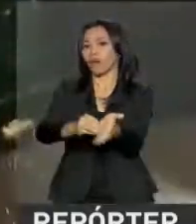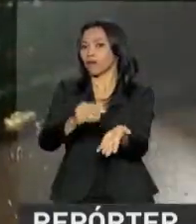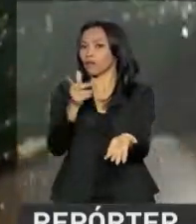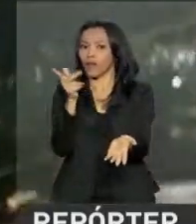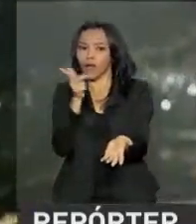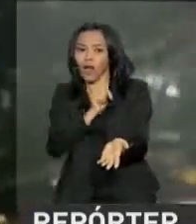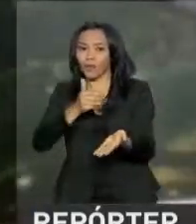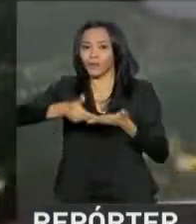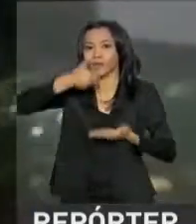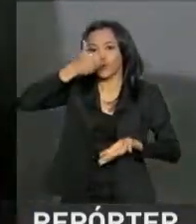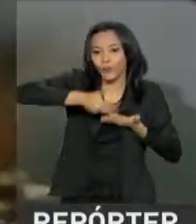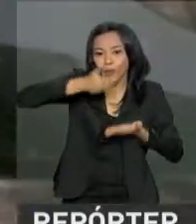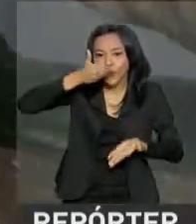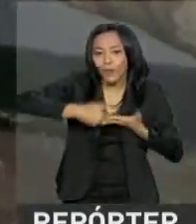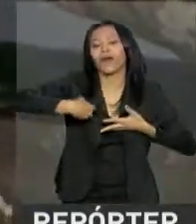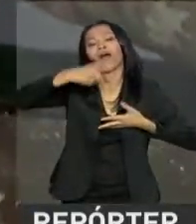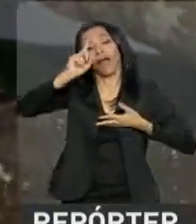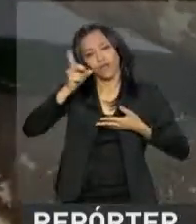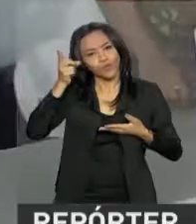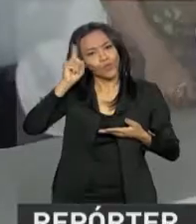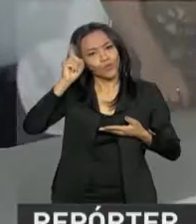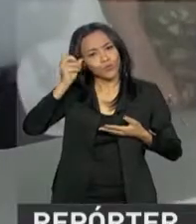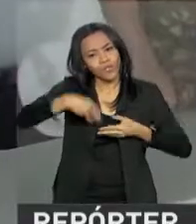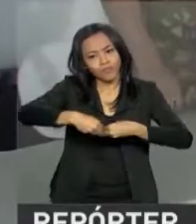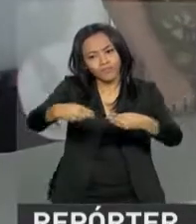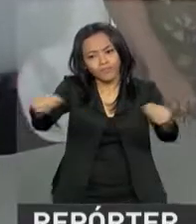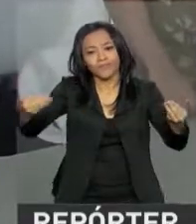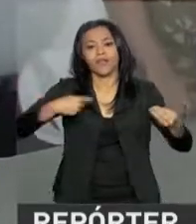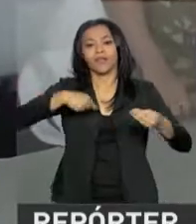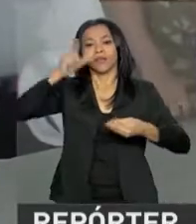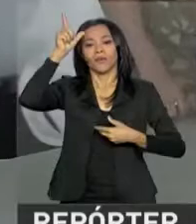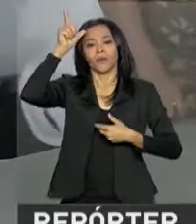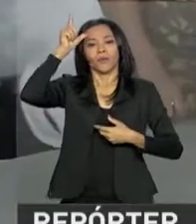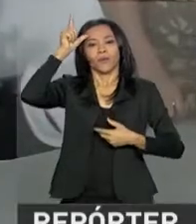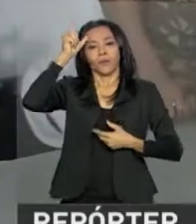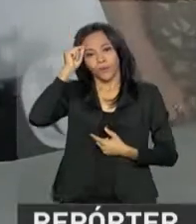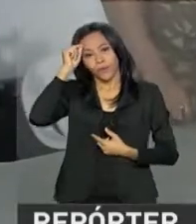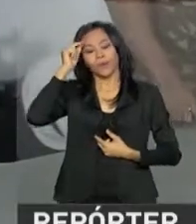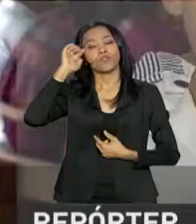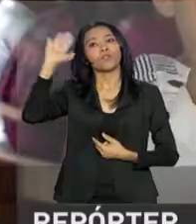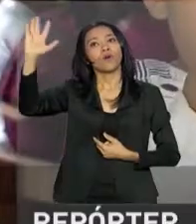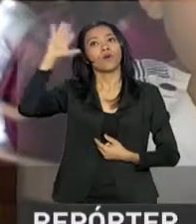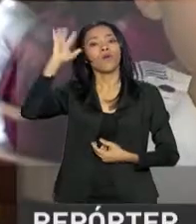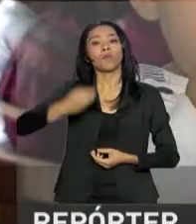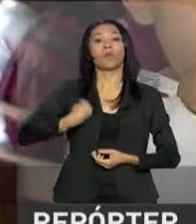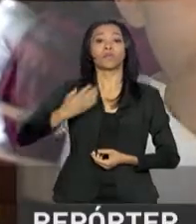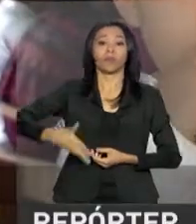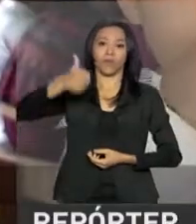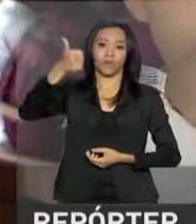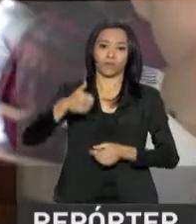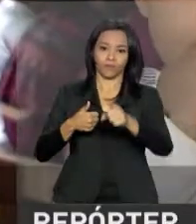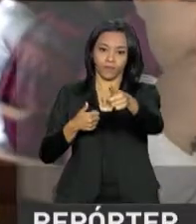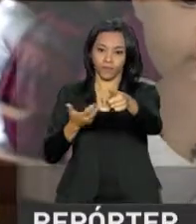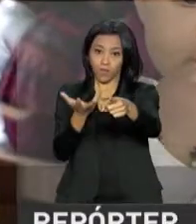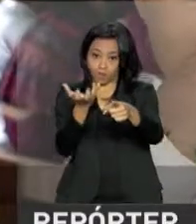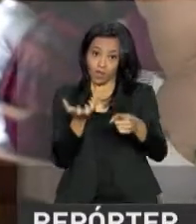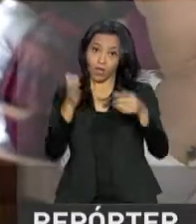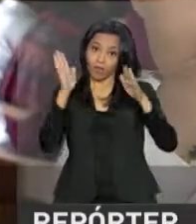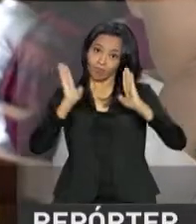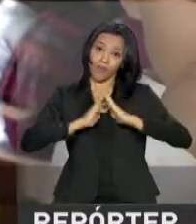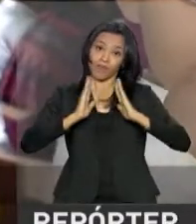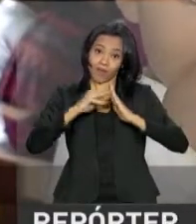e sopa distribuída durante todo o dia um alívio para quem sonha com uma vida melhor queremos morar no brasil por que